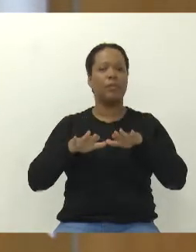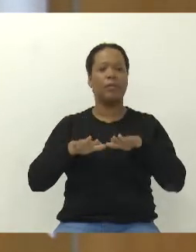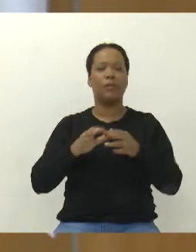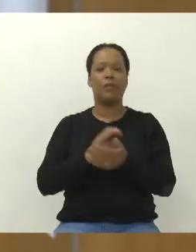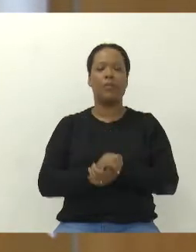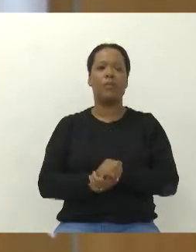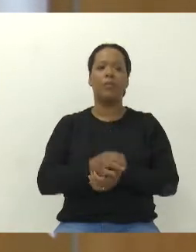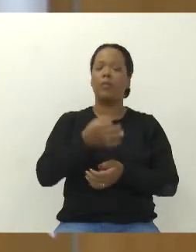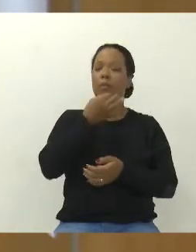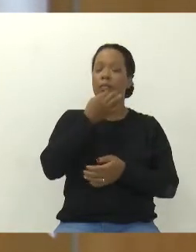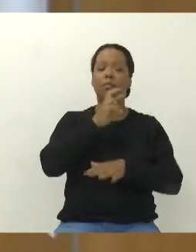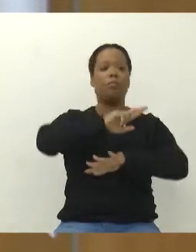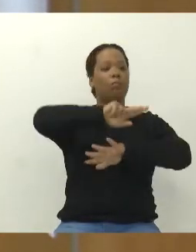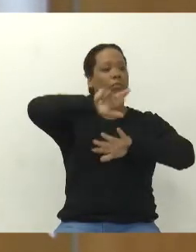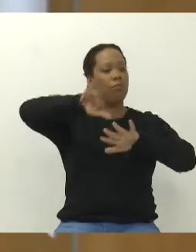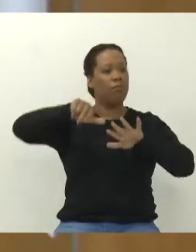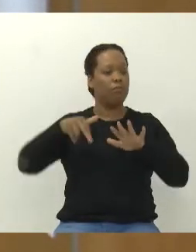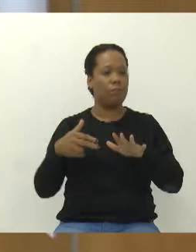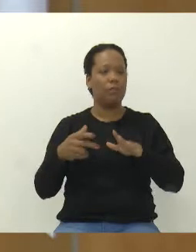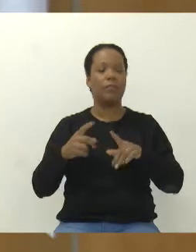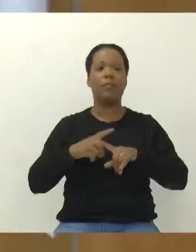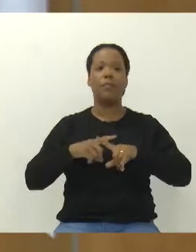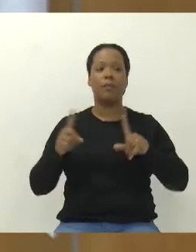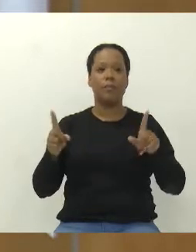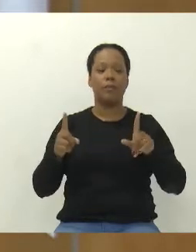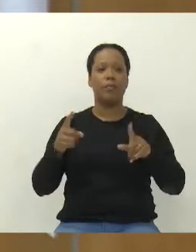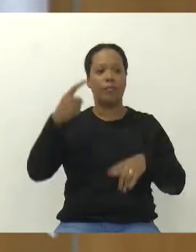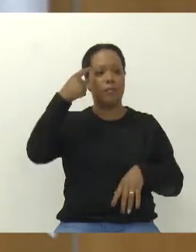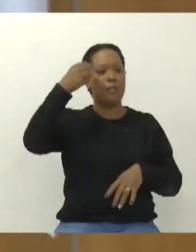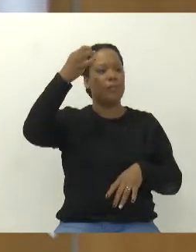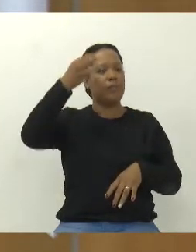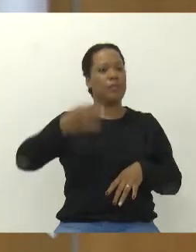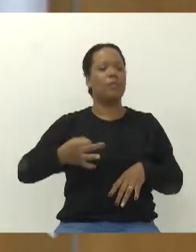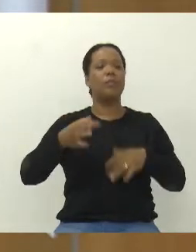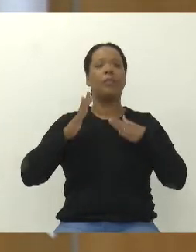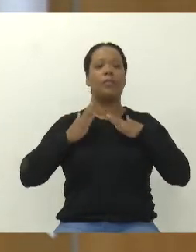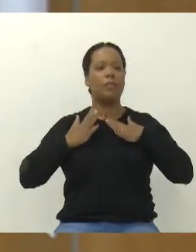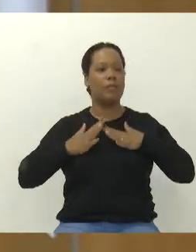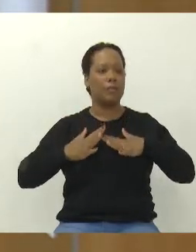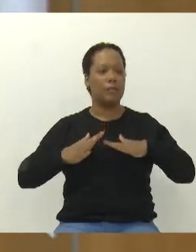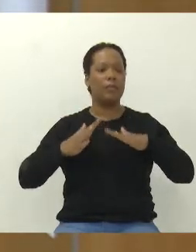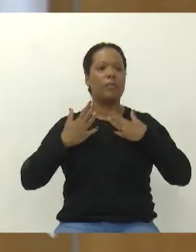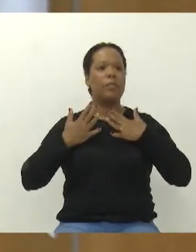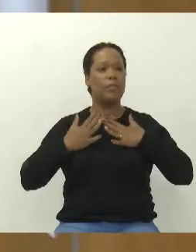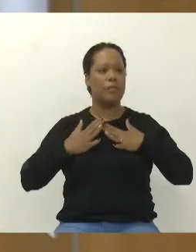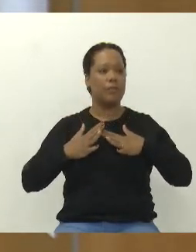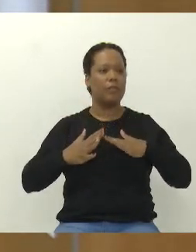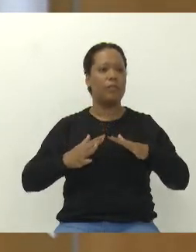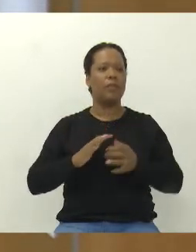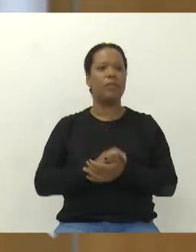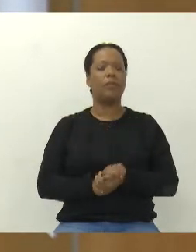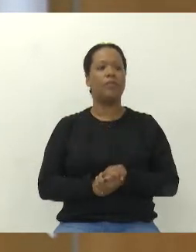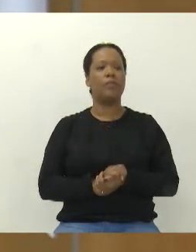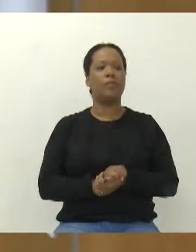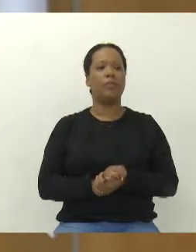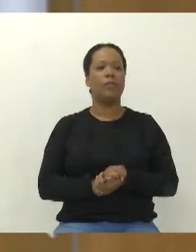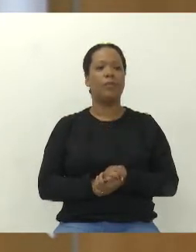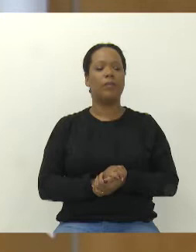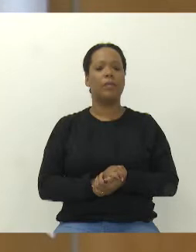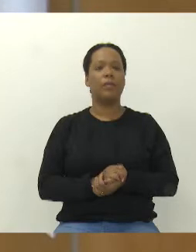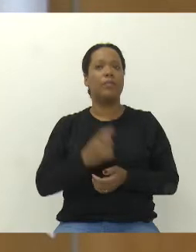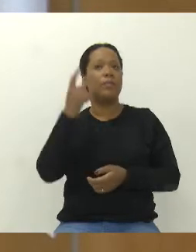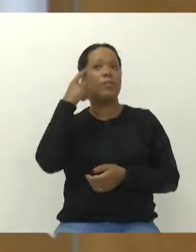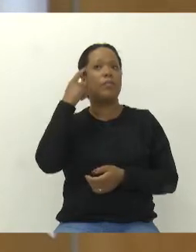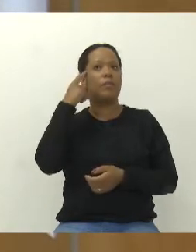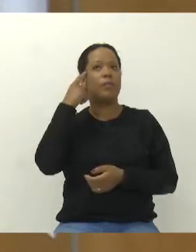exatamente iguais, isso que é importante. Mas a gente tem que ter convicção e a tranquilidade, a serenidade de estar fazendo aquilo que é